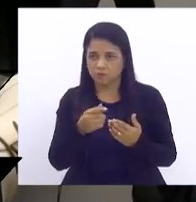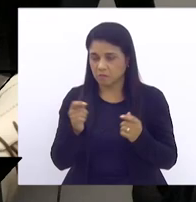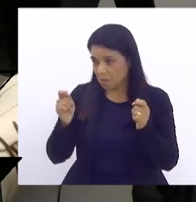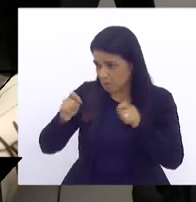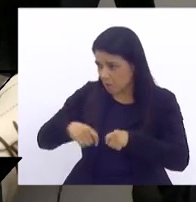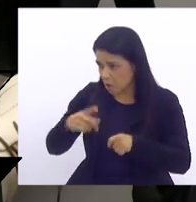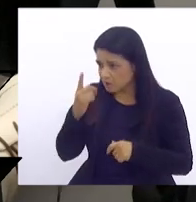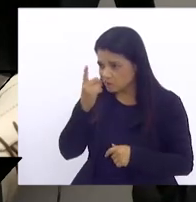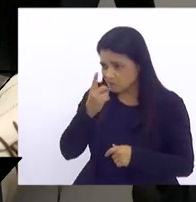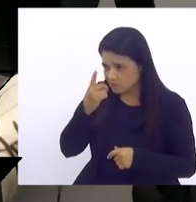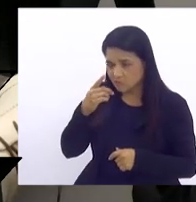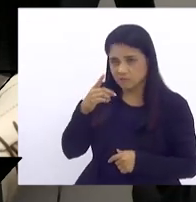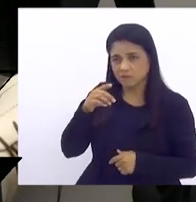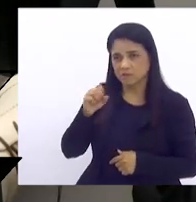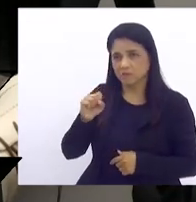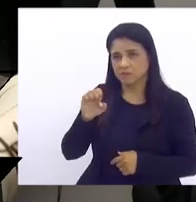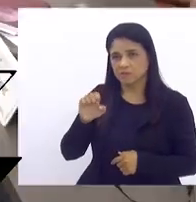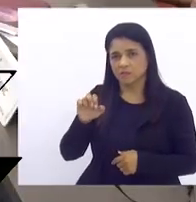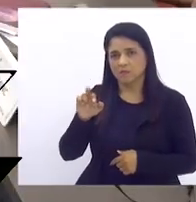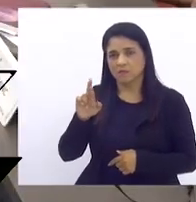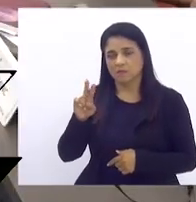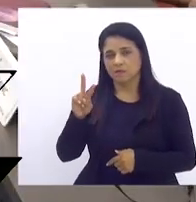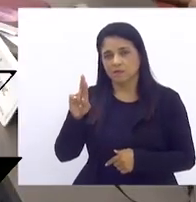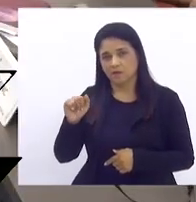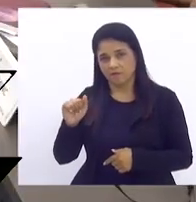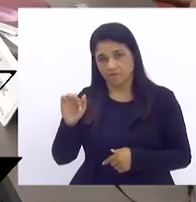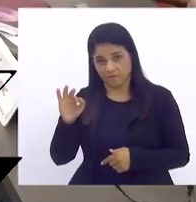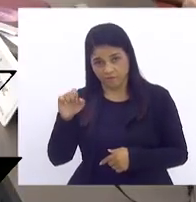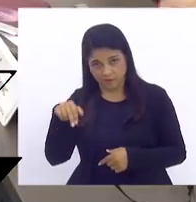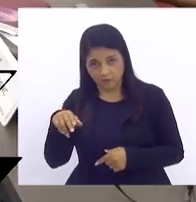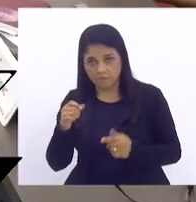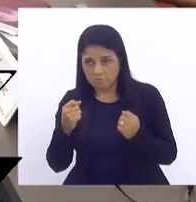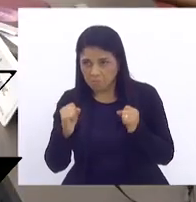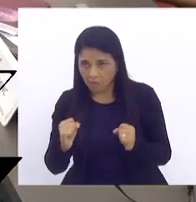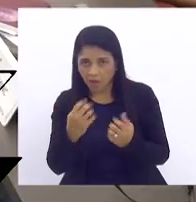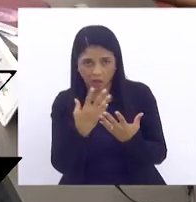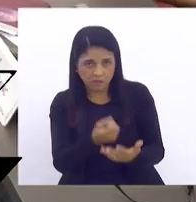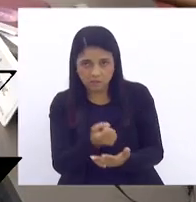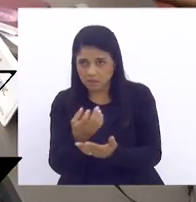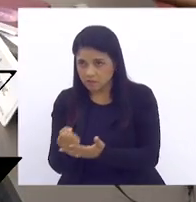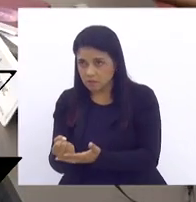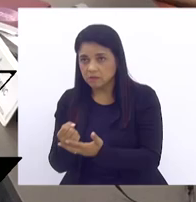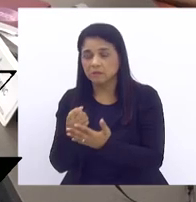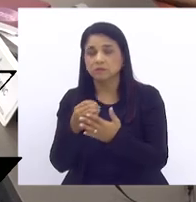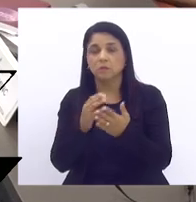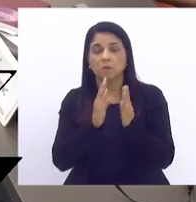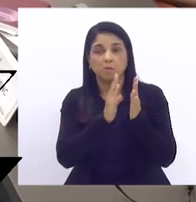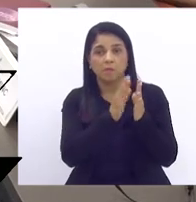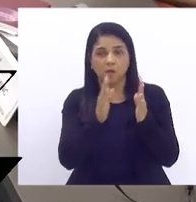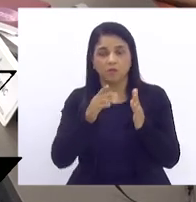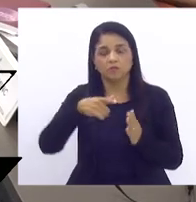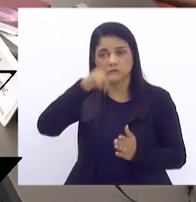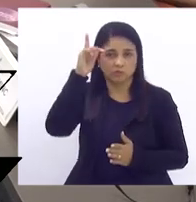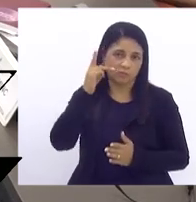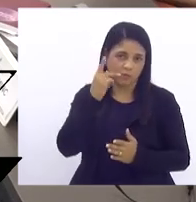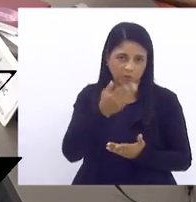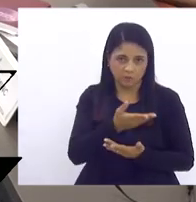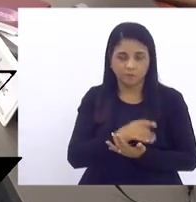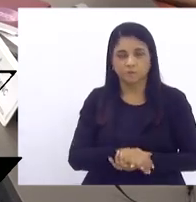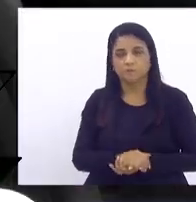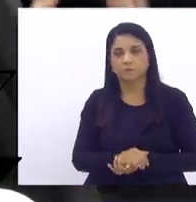Serafini? Um consenso. Está certo. Então vou. Mas eu queria só sugerir. Está certo. Então, pela ordem questão aqui para o deputado Luiz Paulo. Olha